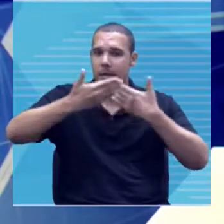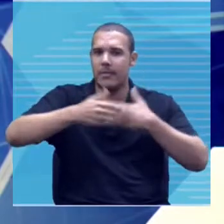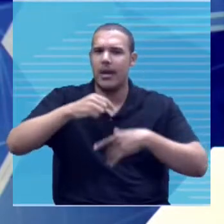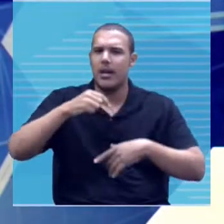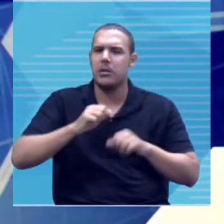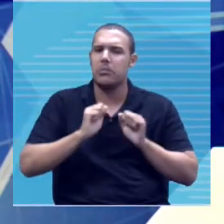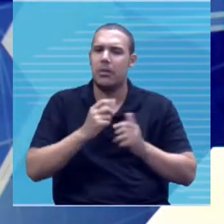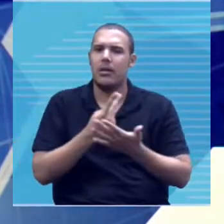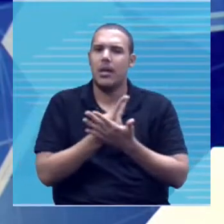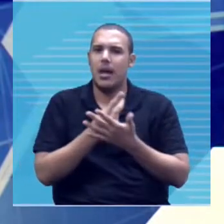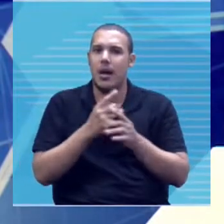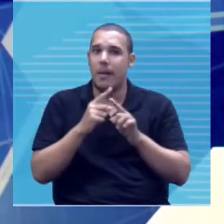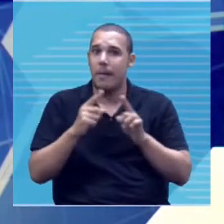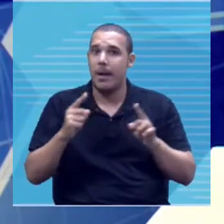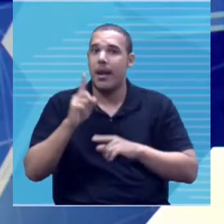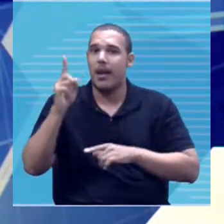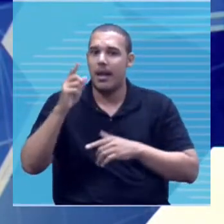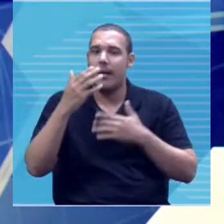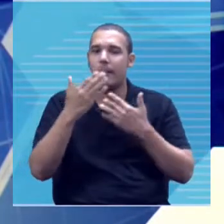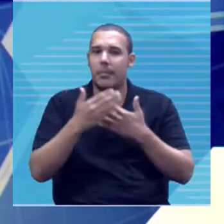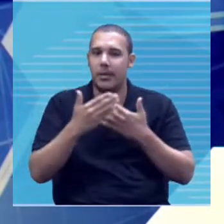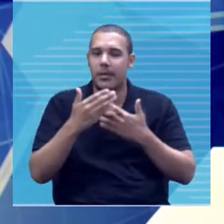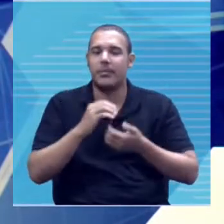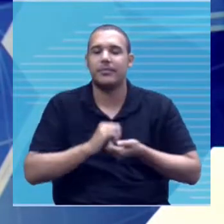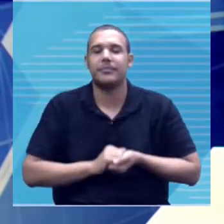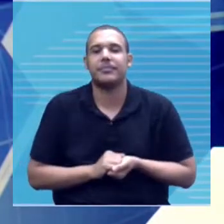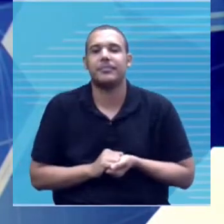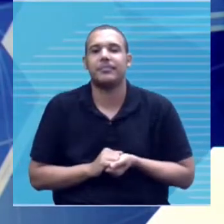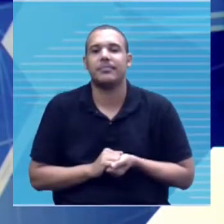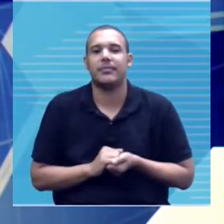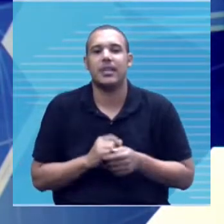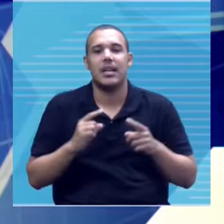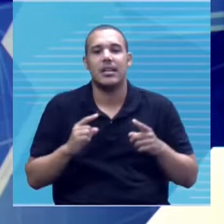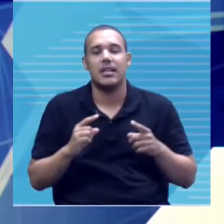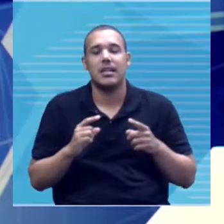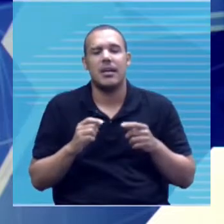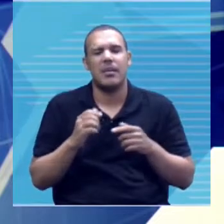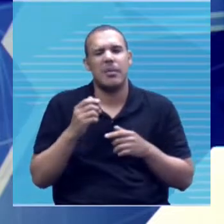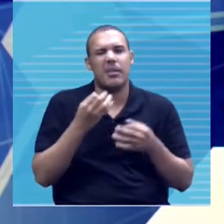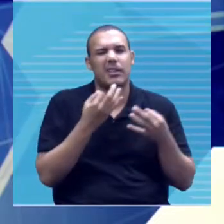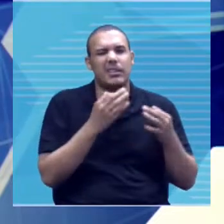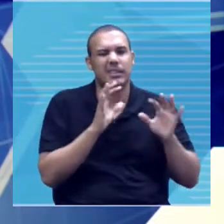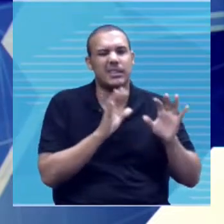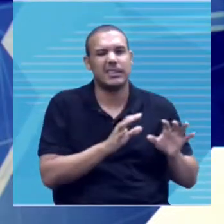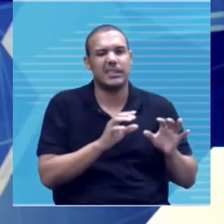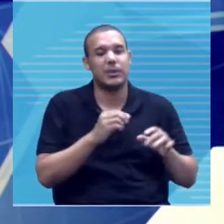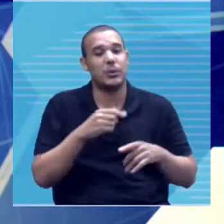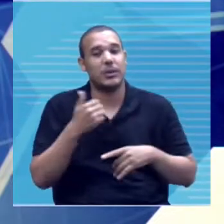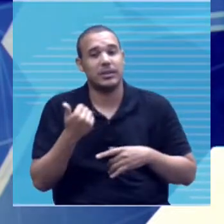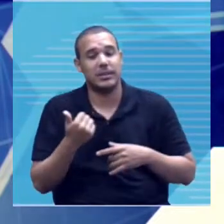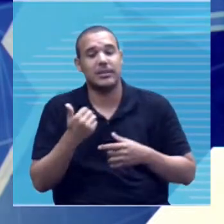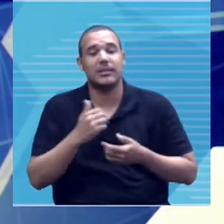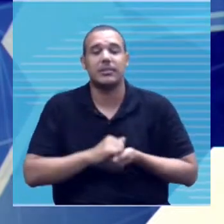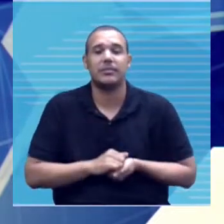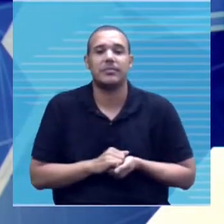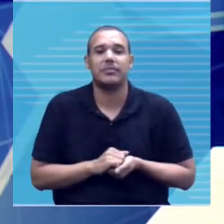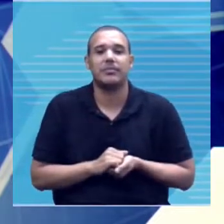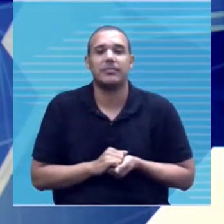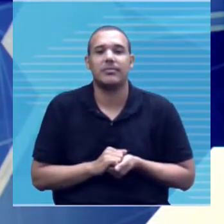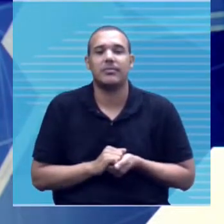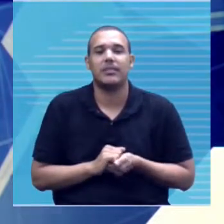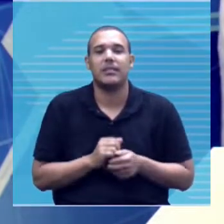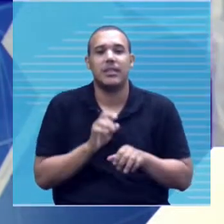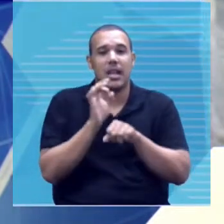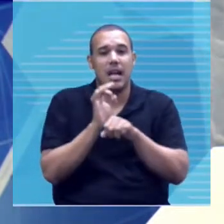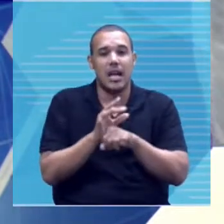errar à vontade, você vai ser corrigido, a gente vai, isso aqui é melhor você fazer assim, você vai por esse caminho. A gente vai dando, claro, sempre aquelas